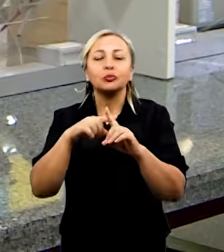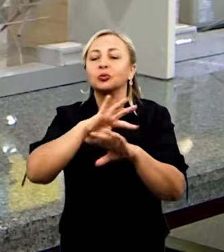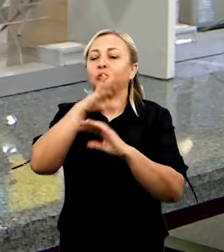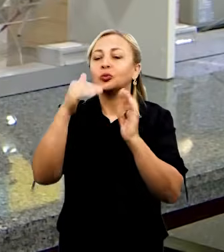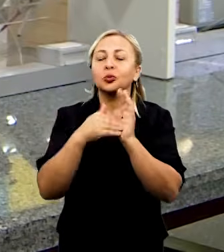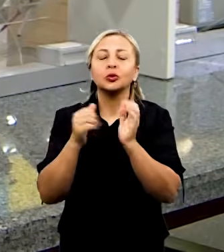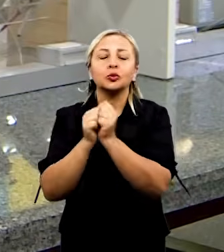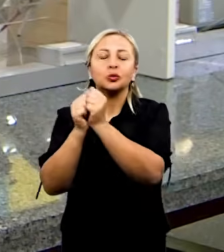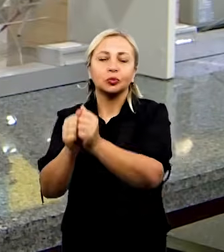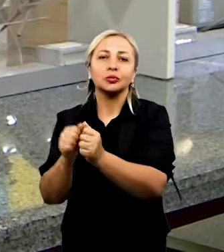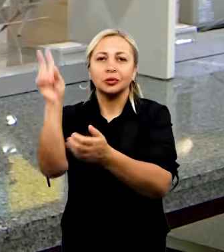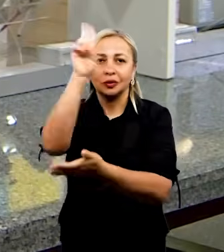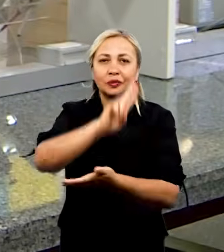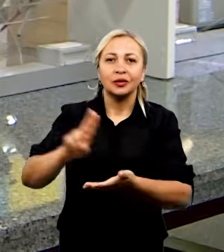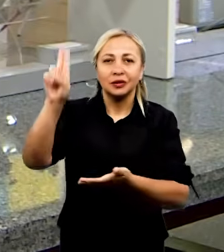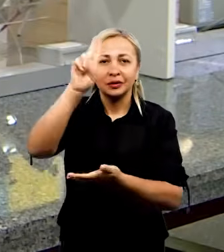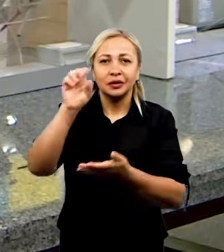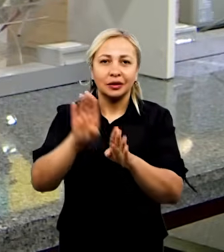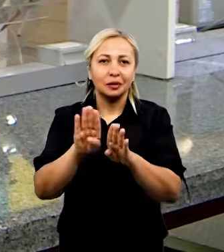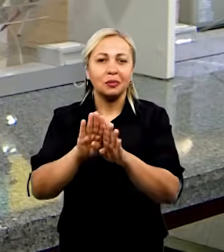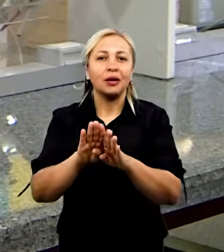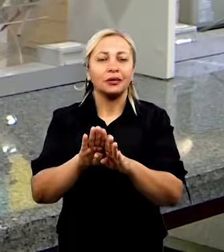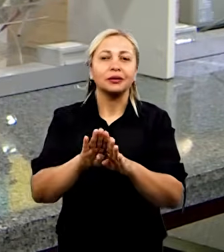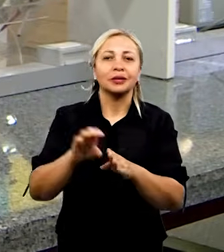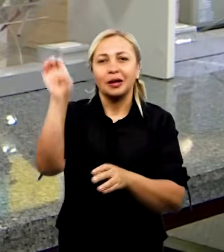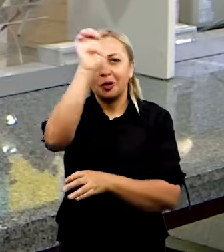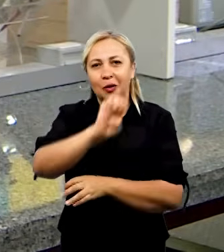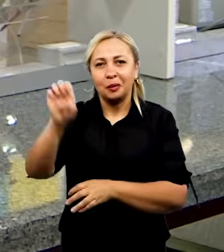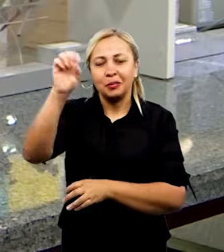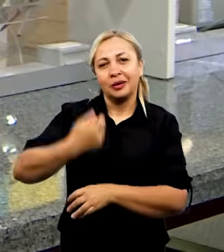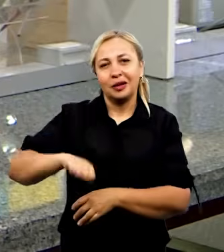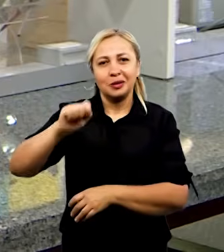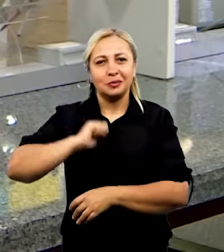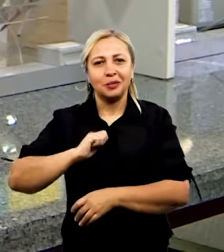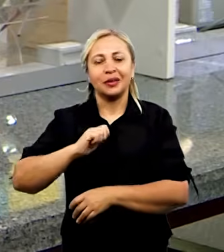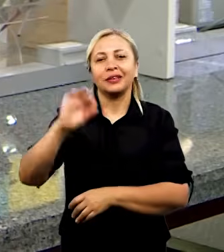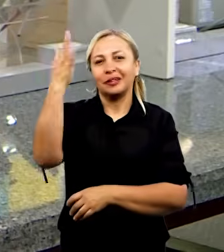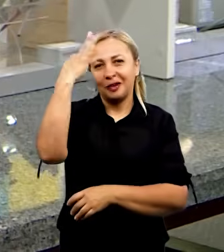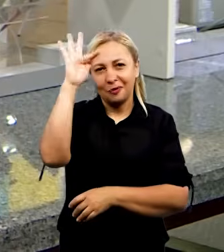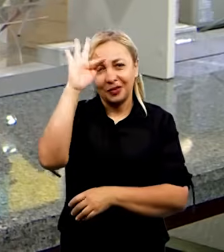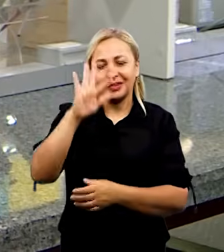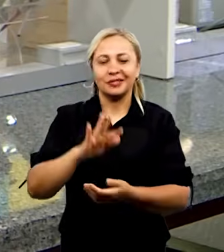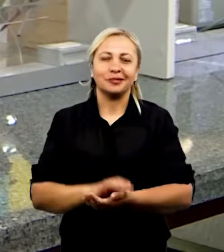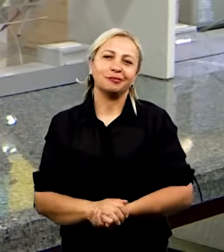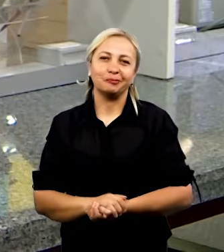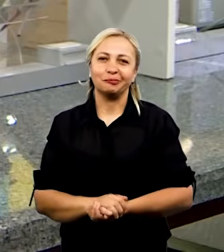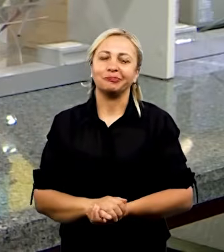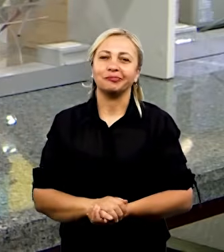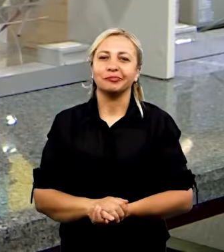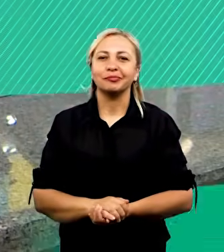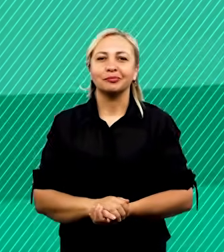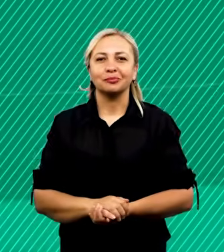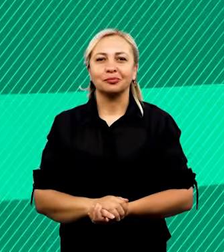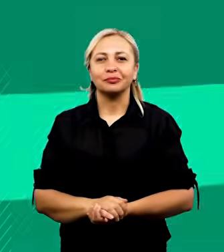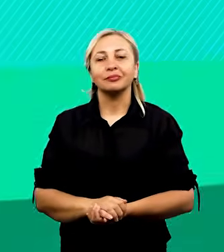essas universidades que a gente tem colaboração, as universidades europeias na Espanha e na França.